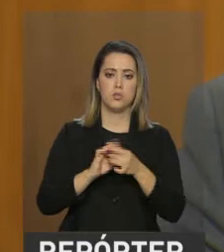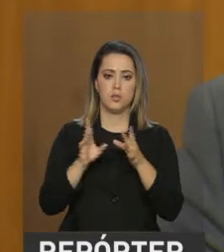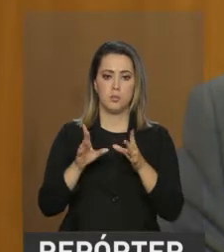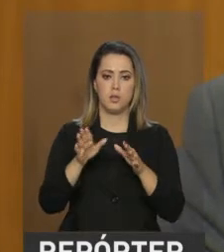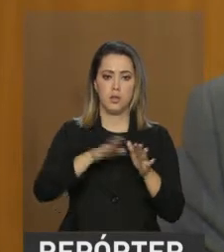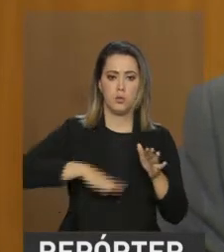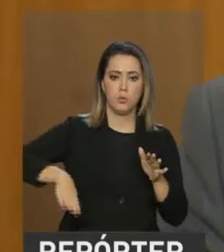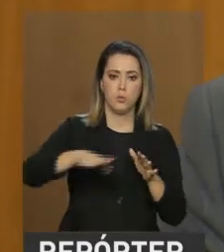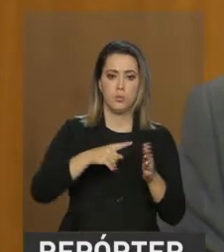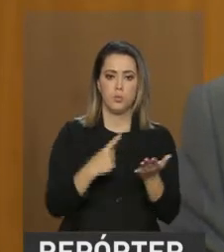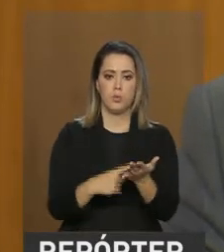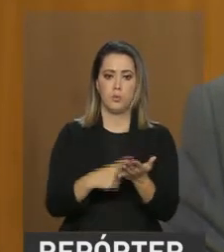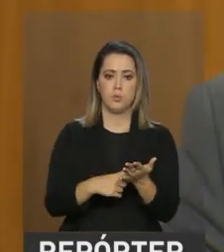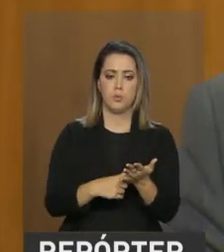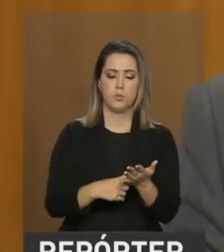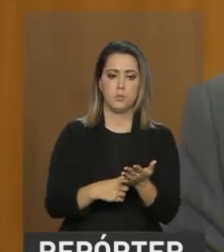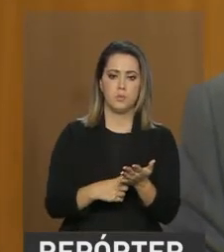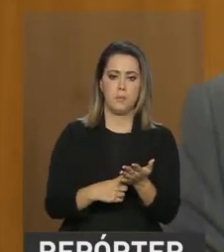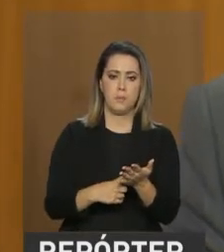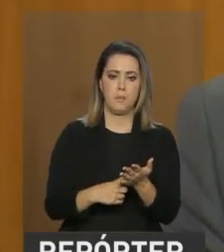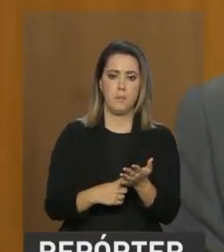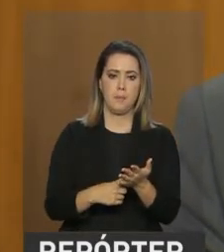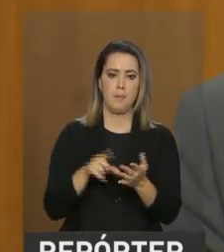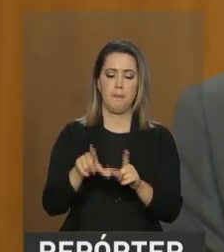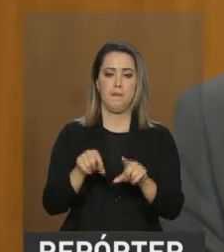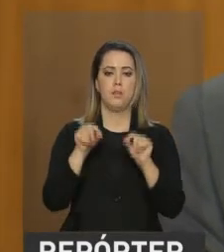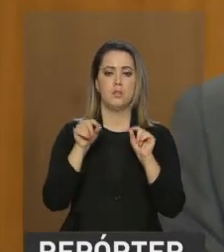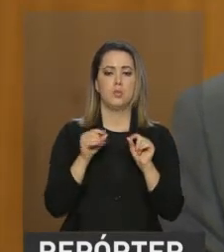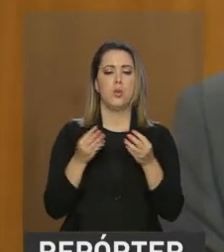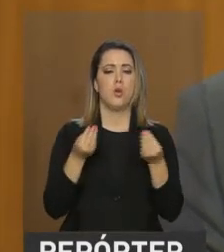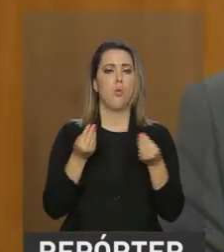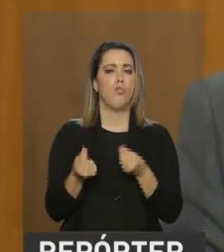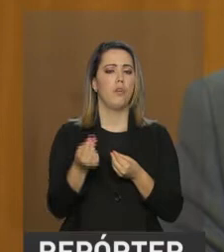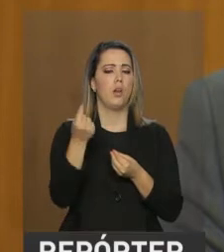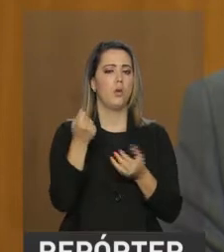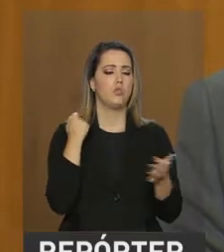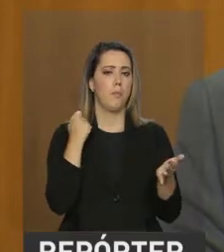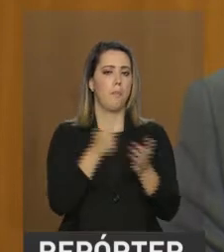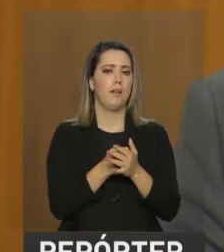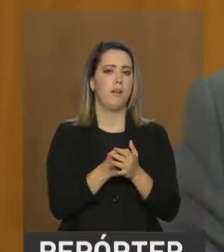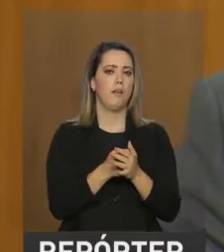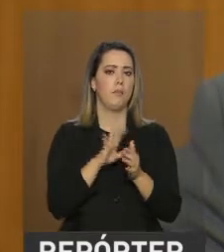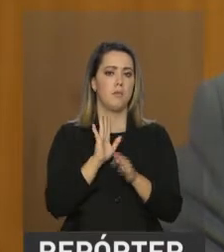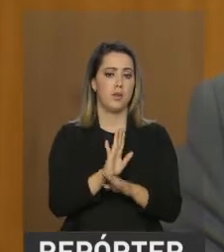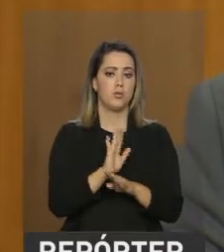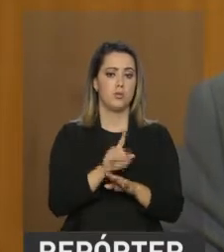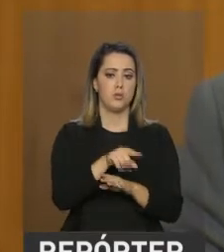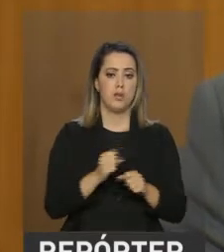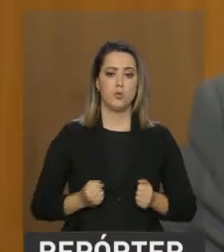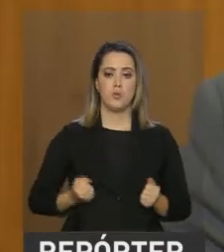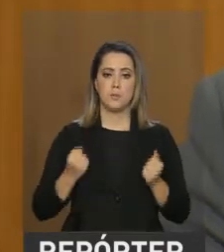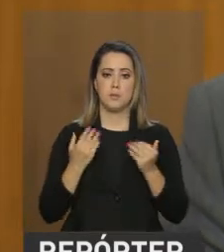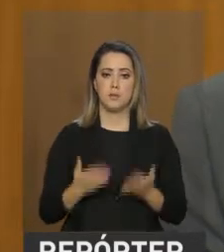convenção coletiva tá a defina uma contribuição para suprir as despesas